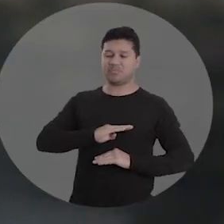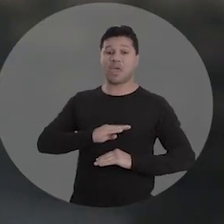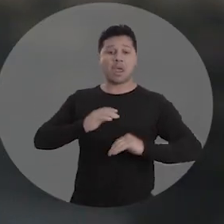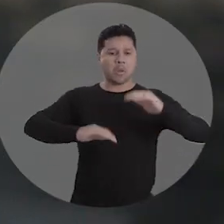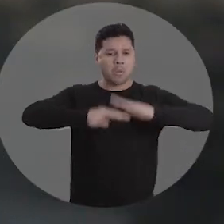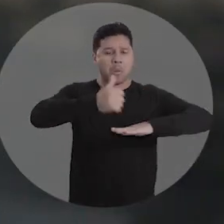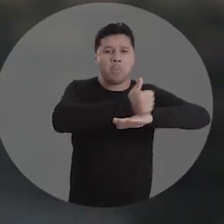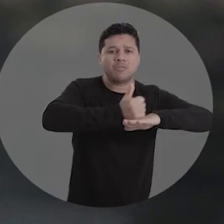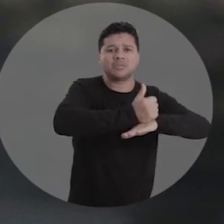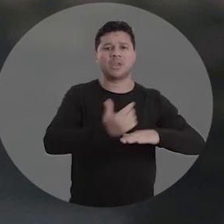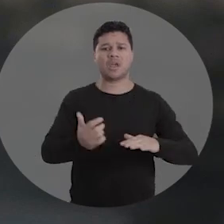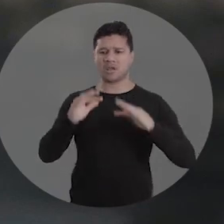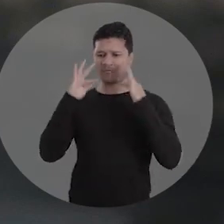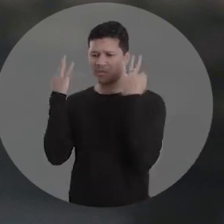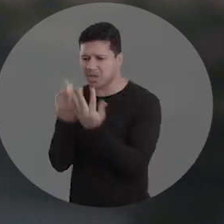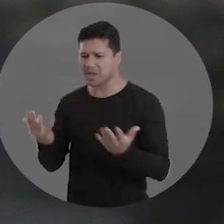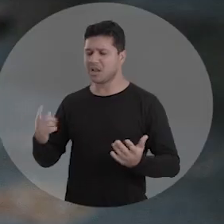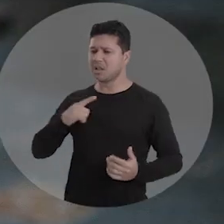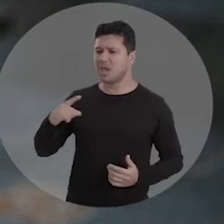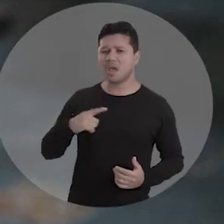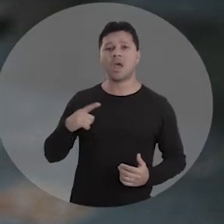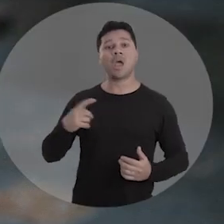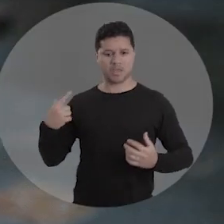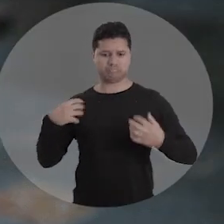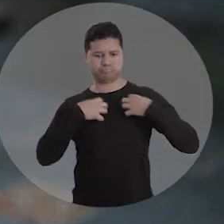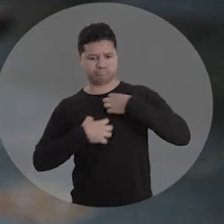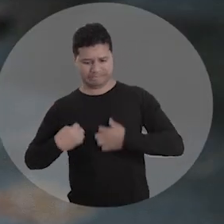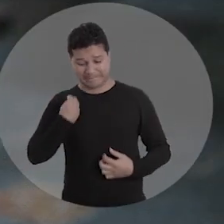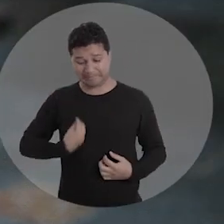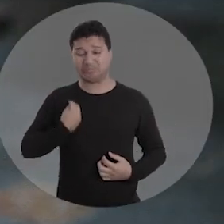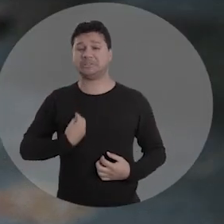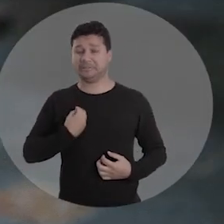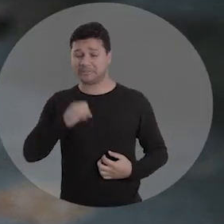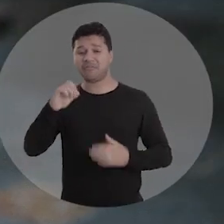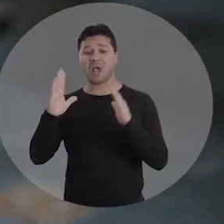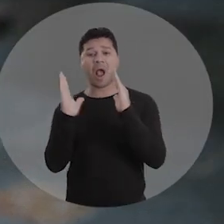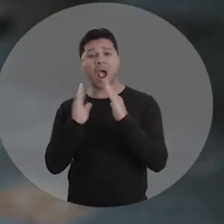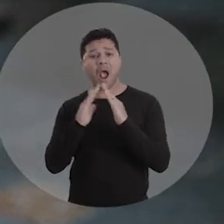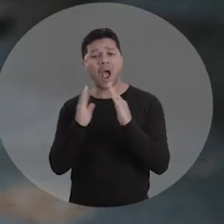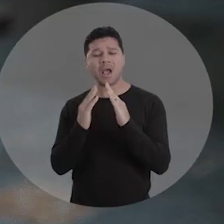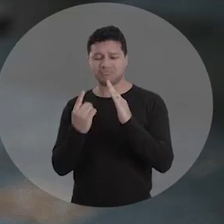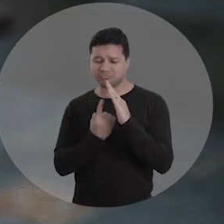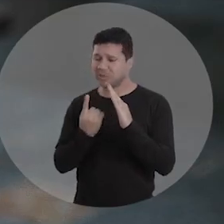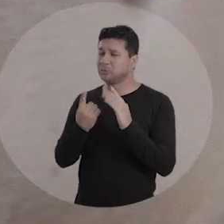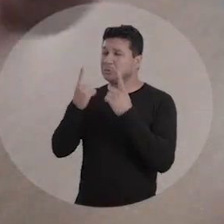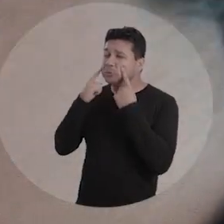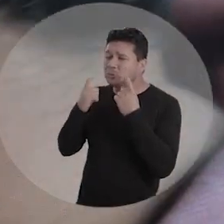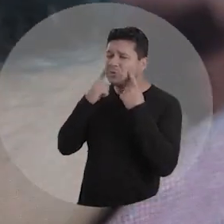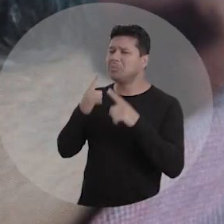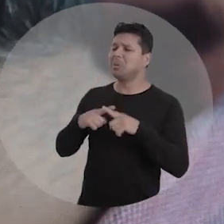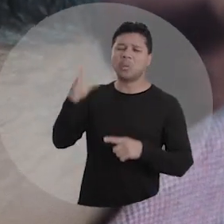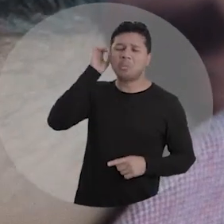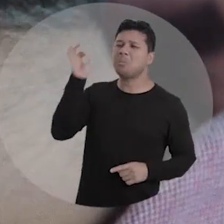uma profissão afp família passar por crises existenciais no meio está em casa e chorar porque como